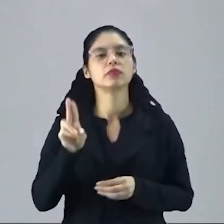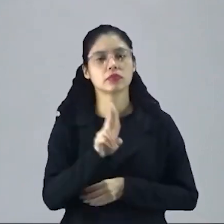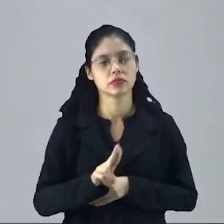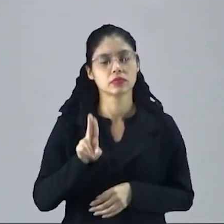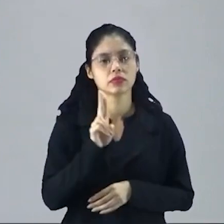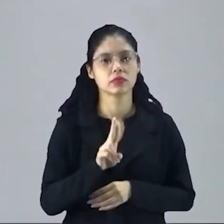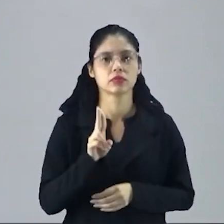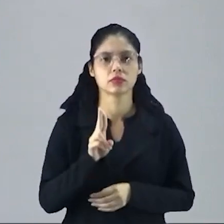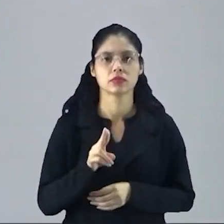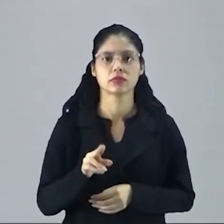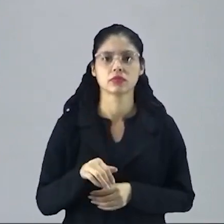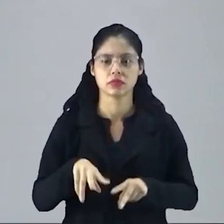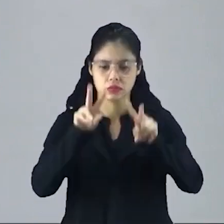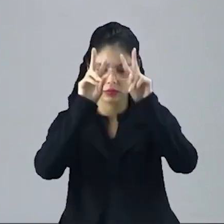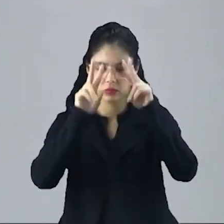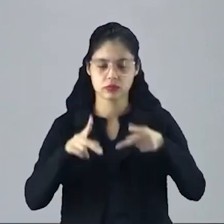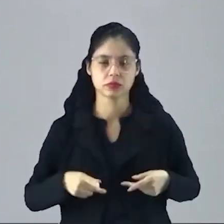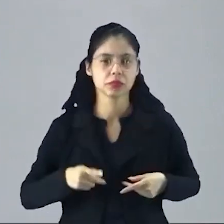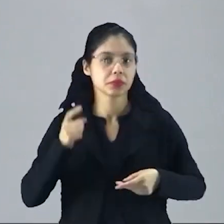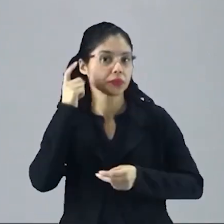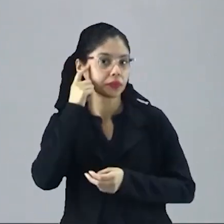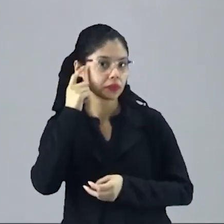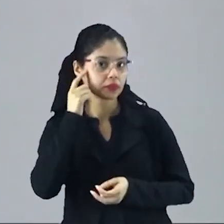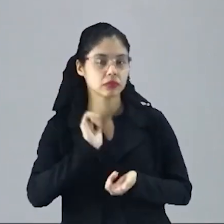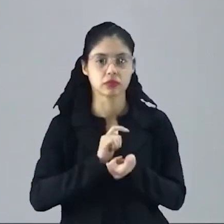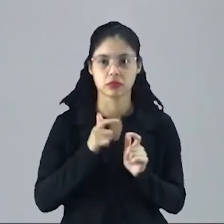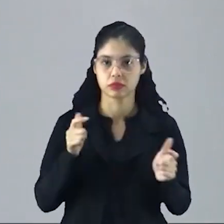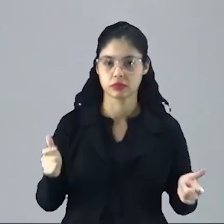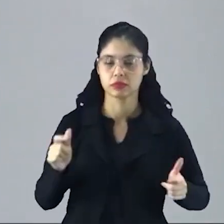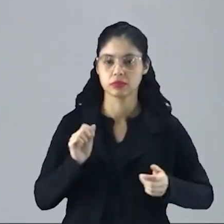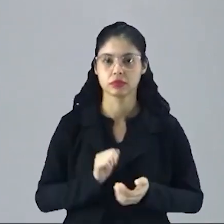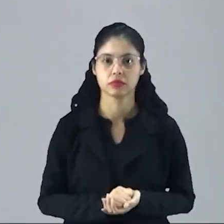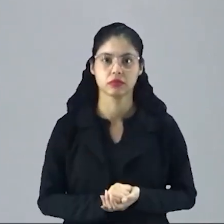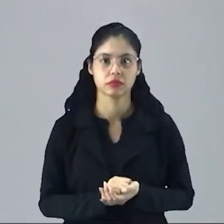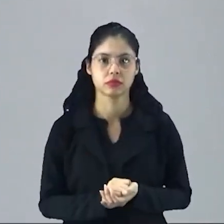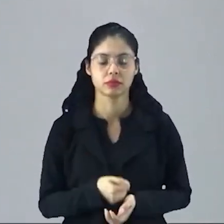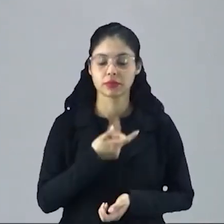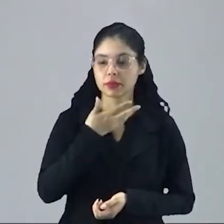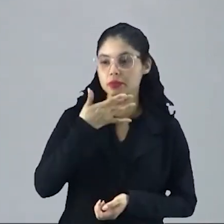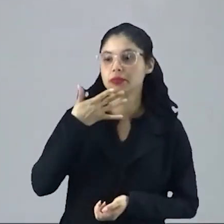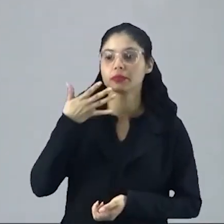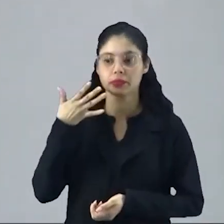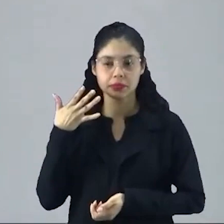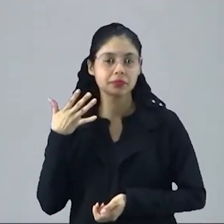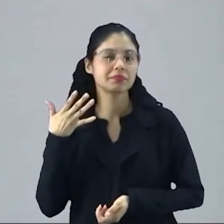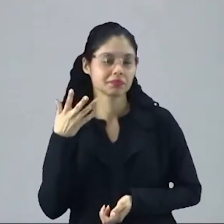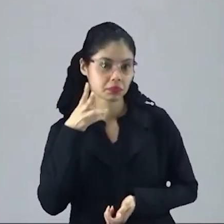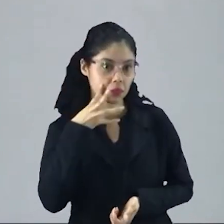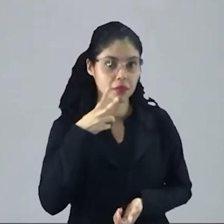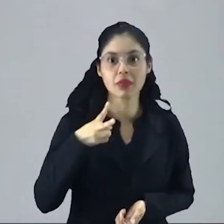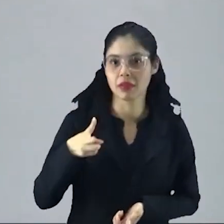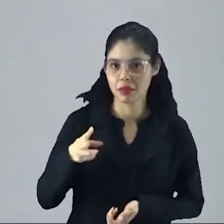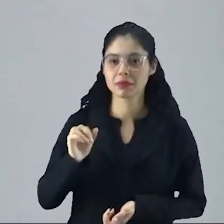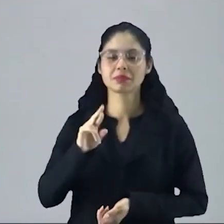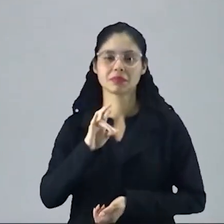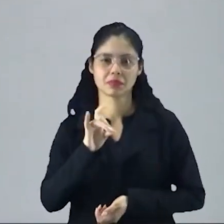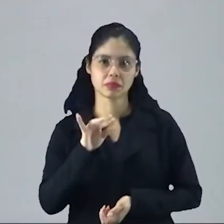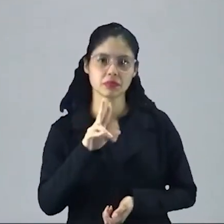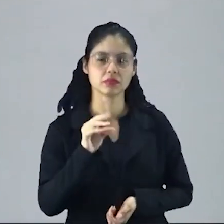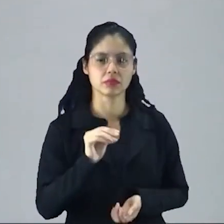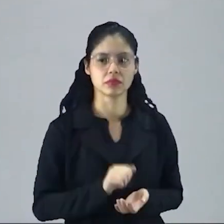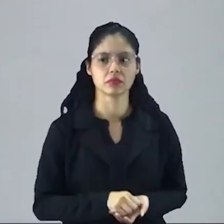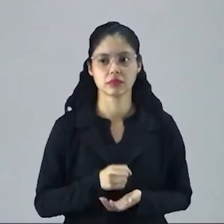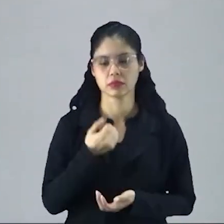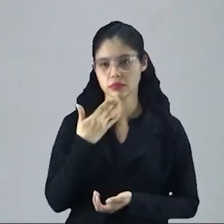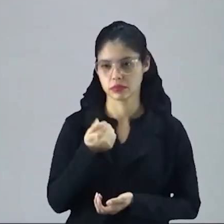humano do pensamento foi a grande inspiração dos artistas surrealistas.